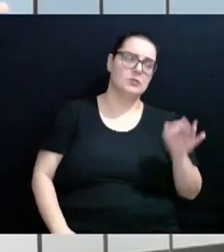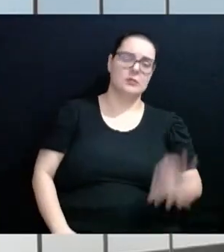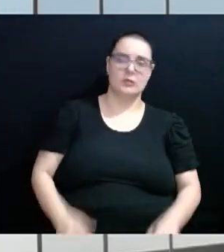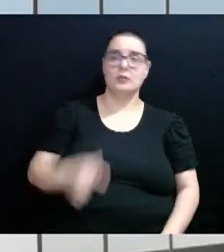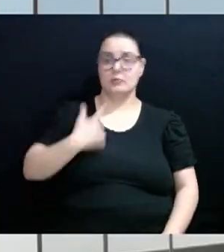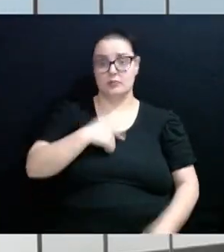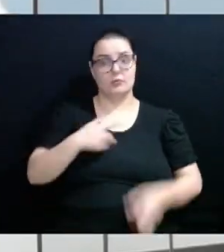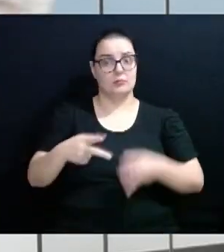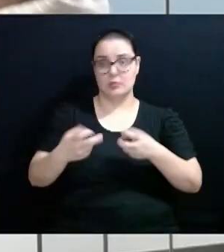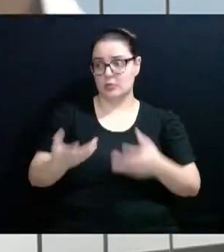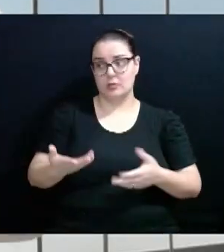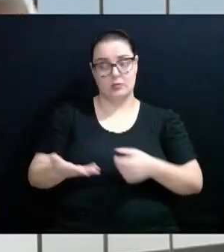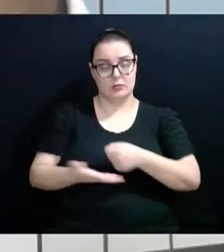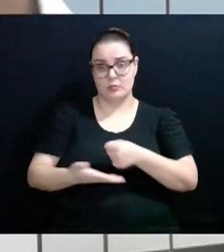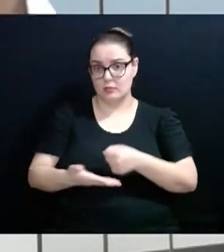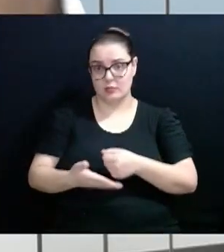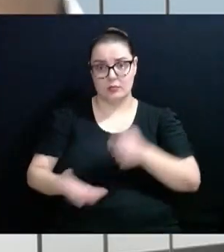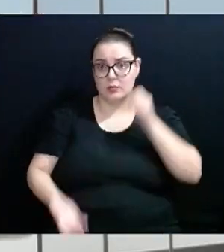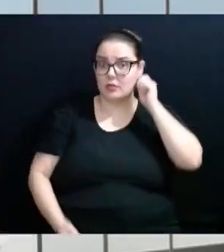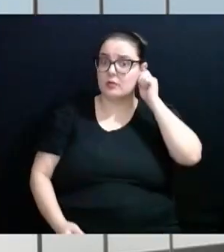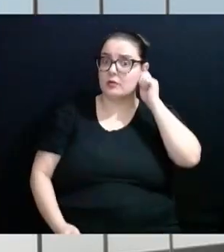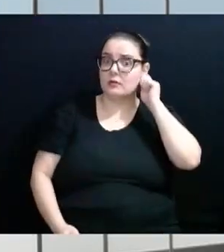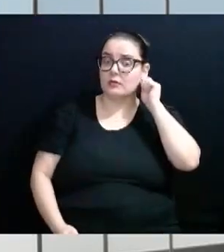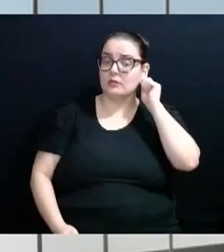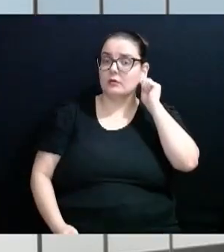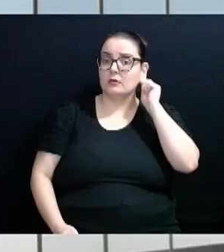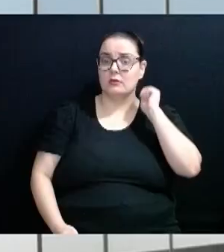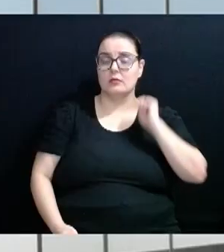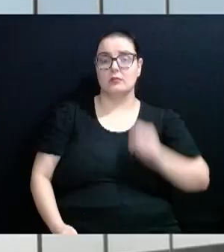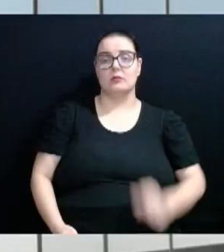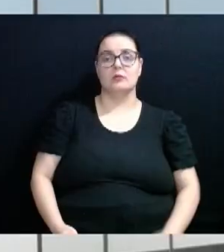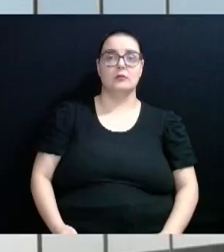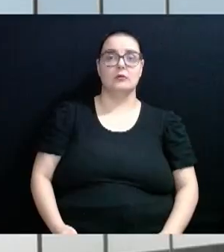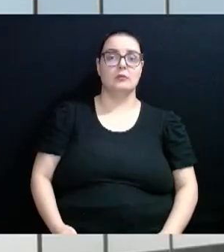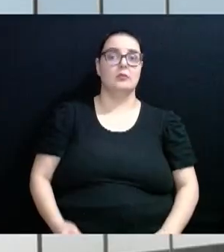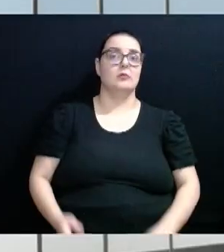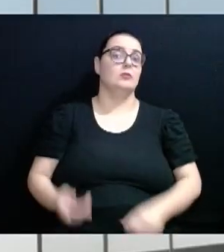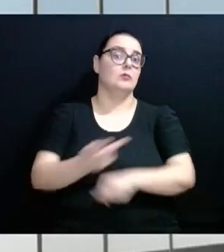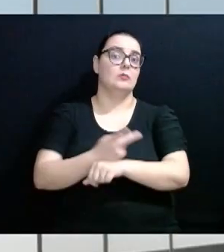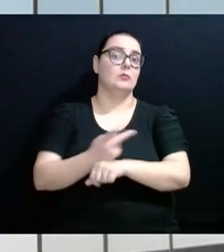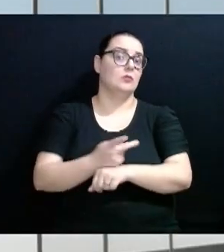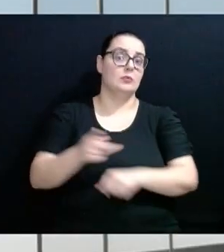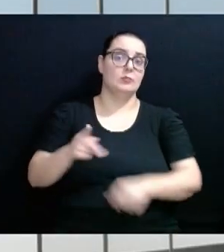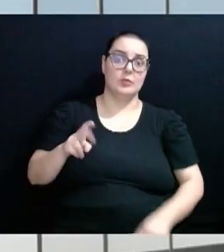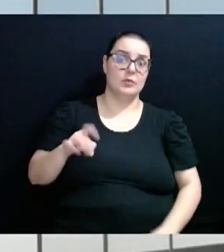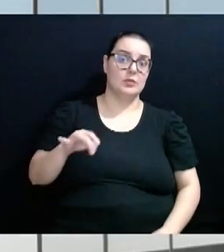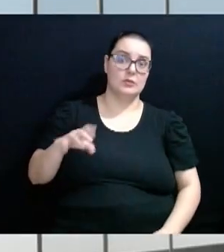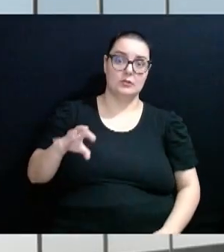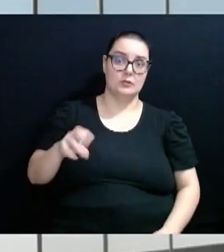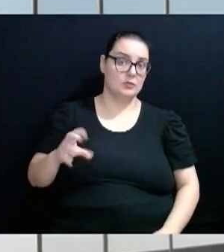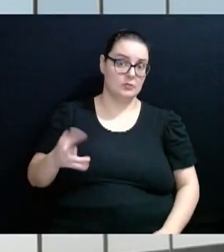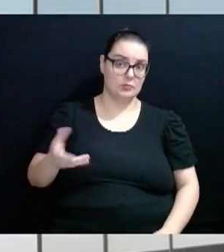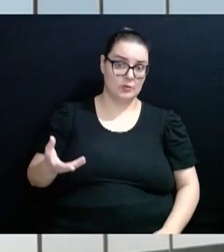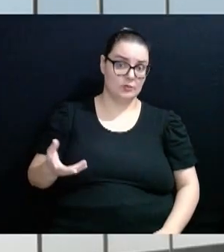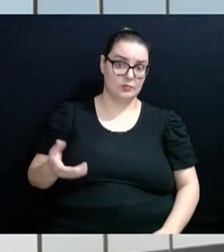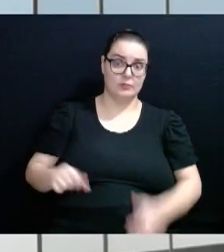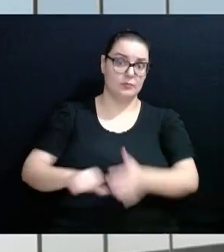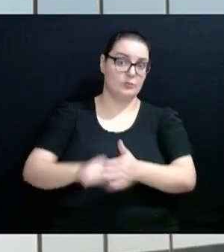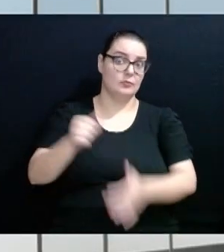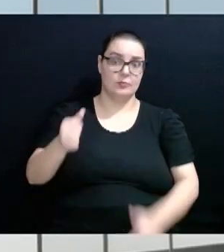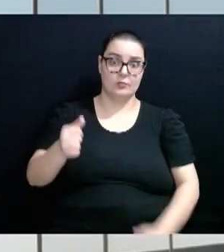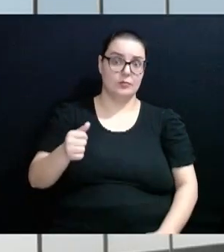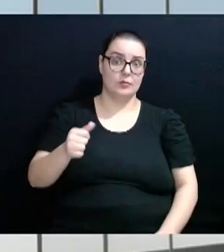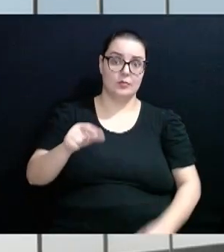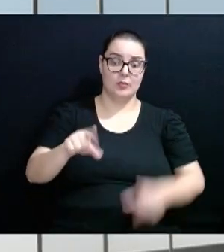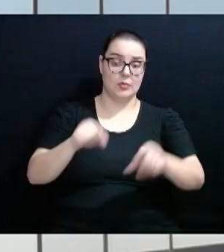princípio básico, aí também, né, vamos recorrer ali aos princípios dos estrategistas, primeiro, escolha o seu inimigo.